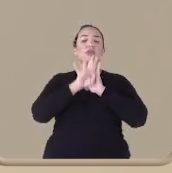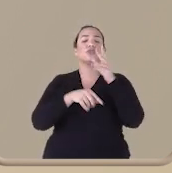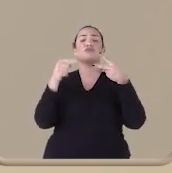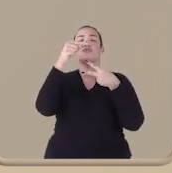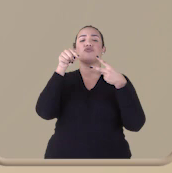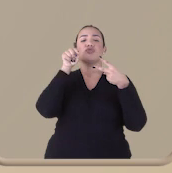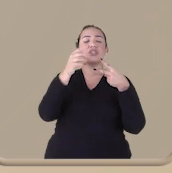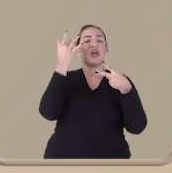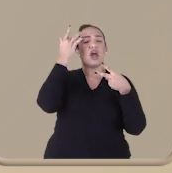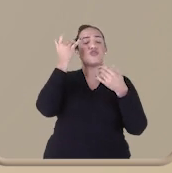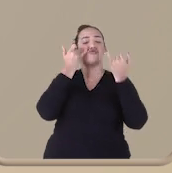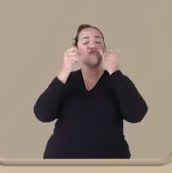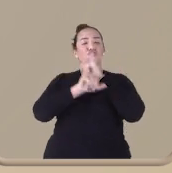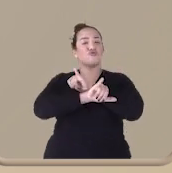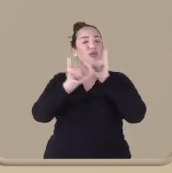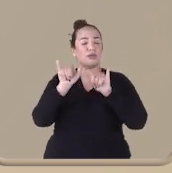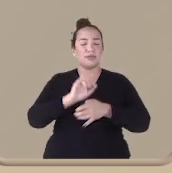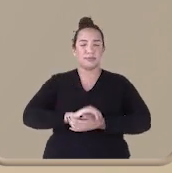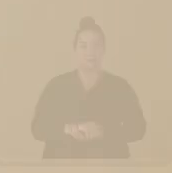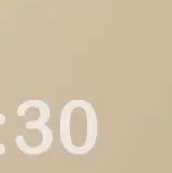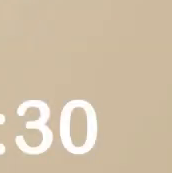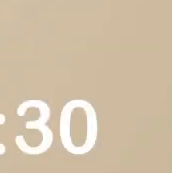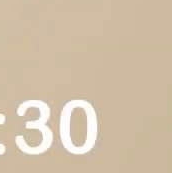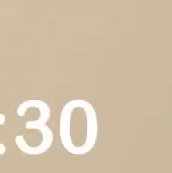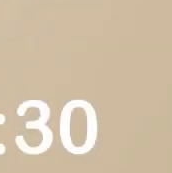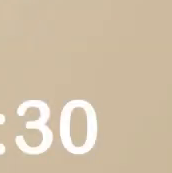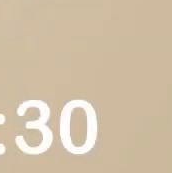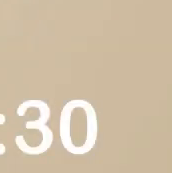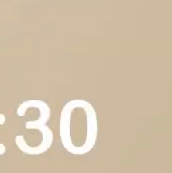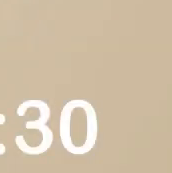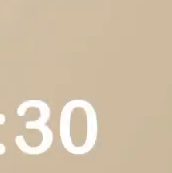Qual dos dois textos você acha que é uma notícia?